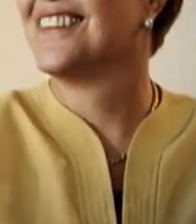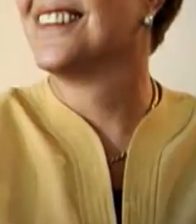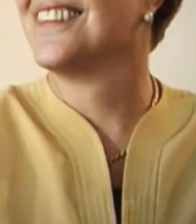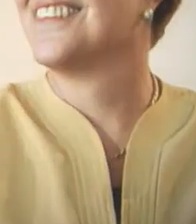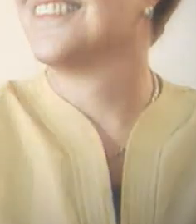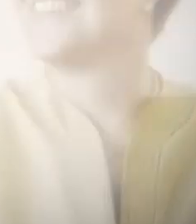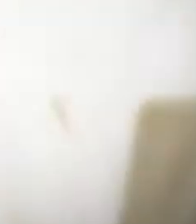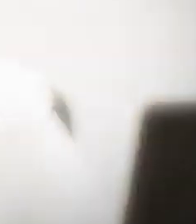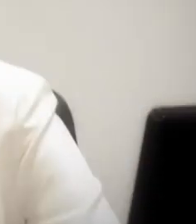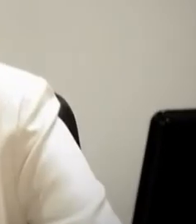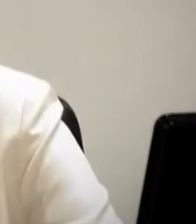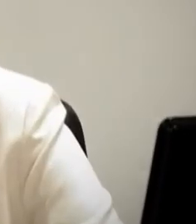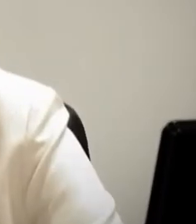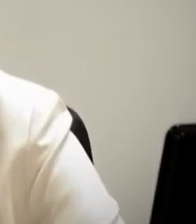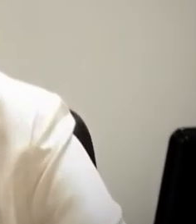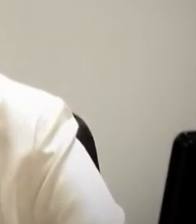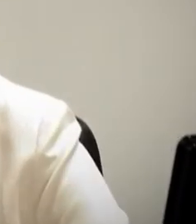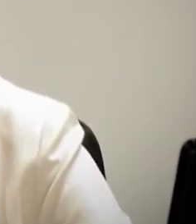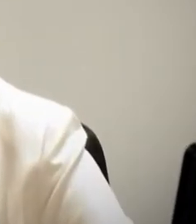o